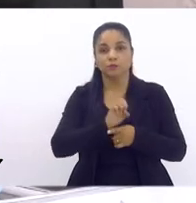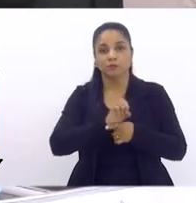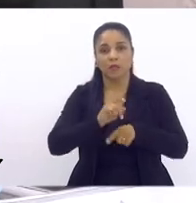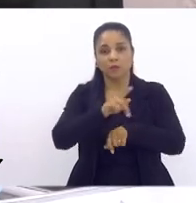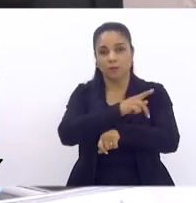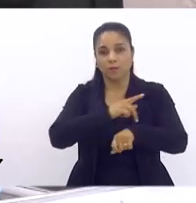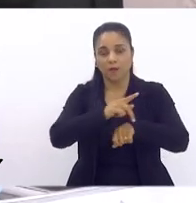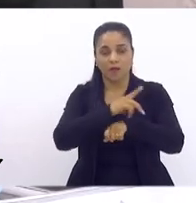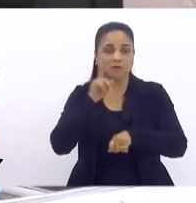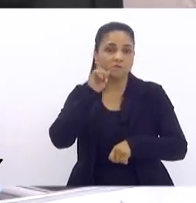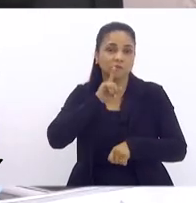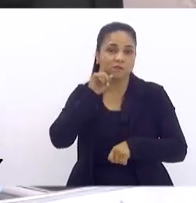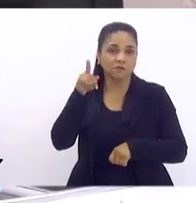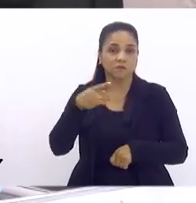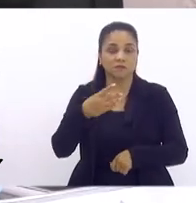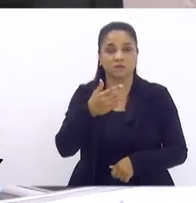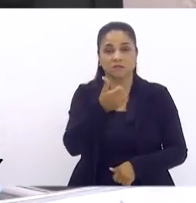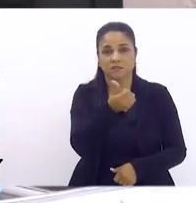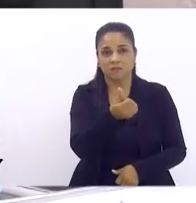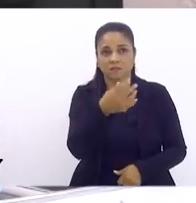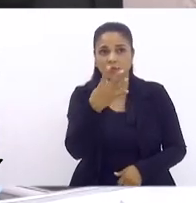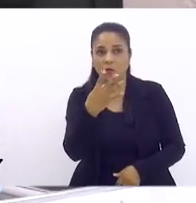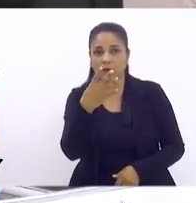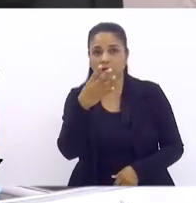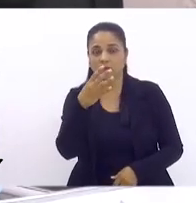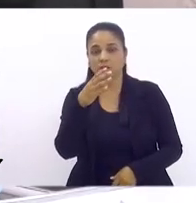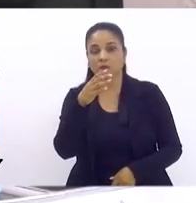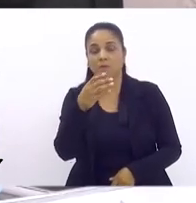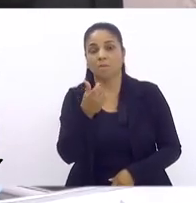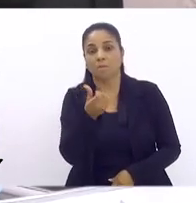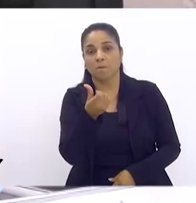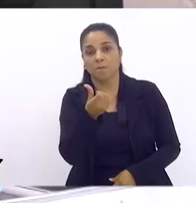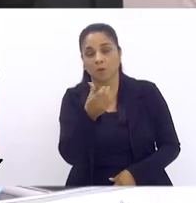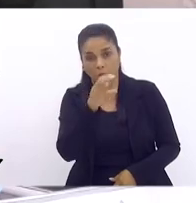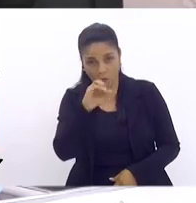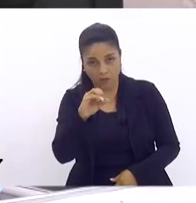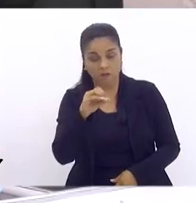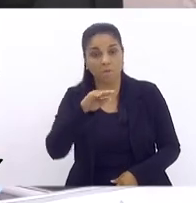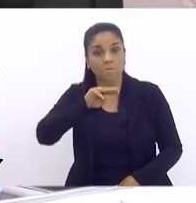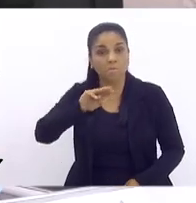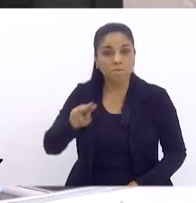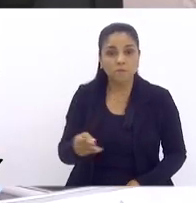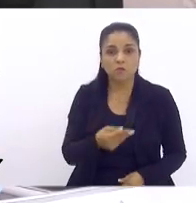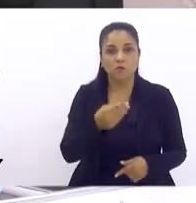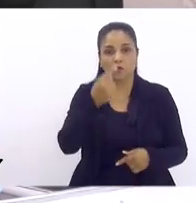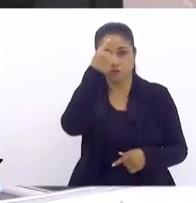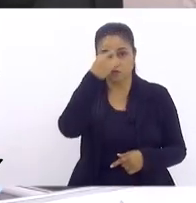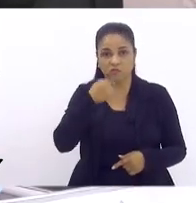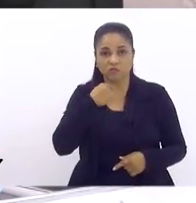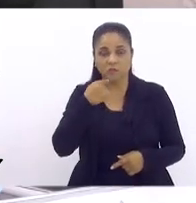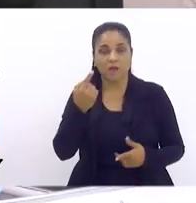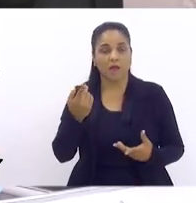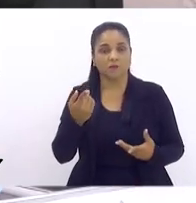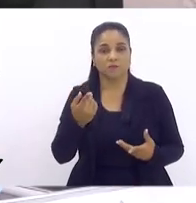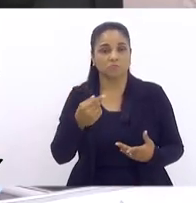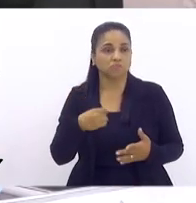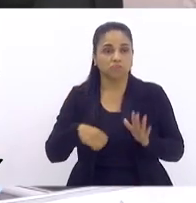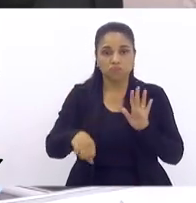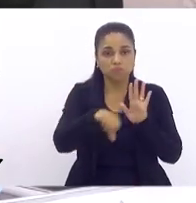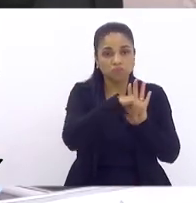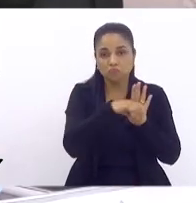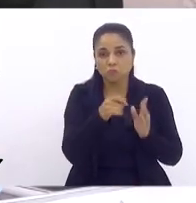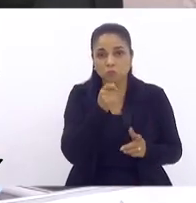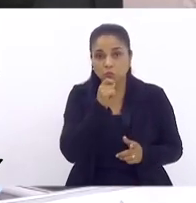640 milhões de imagens de americanos e situações que não há nenhum cometimento de ilícito ou crime